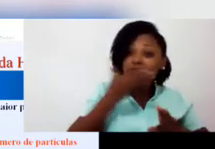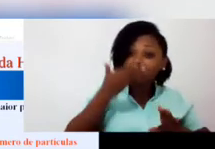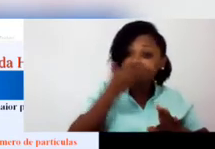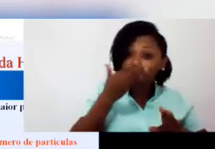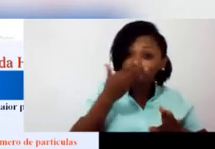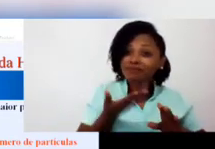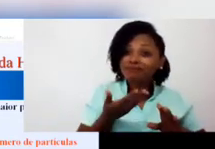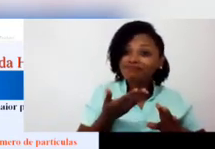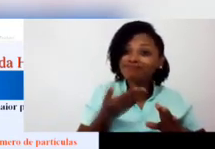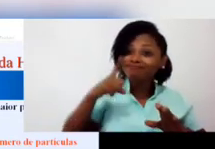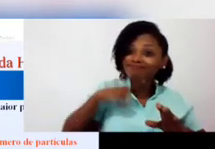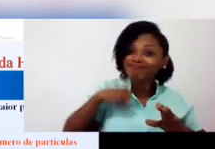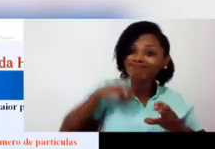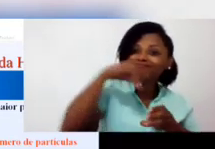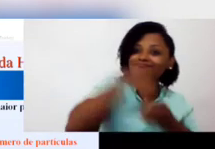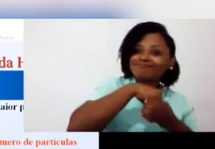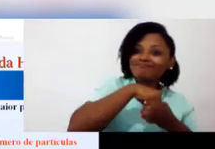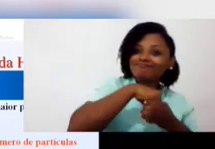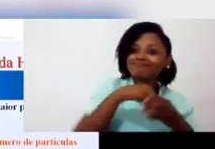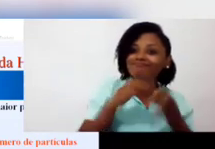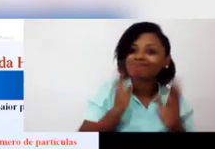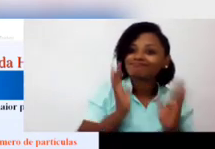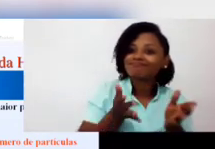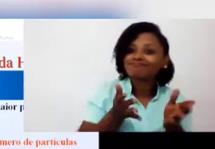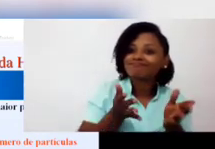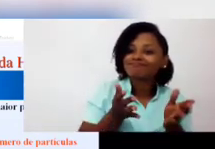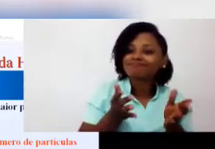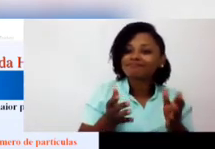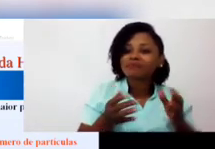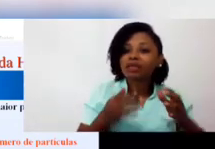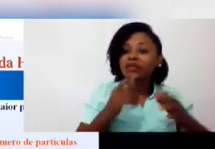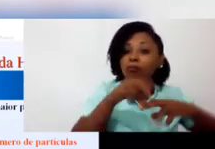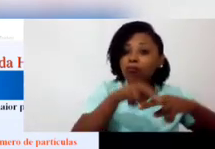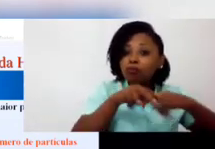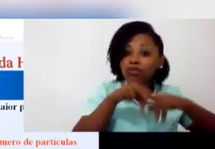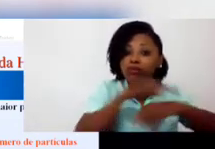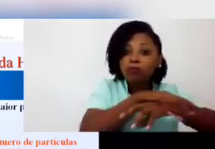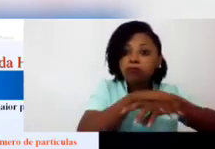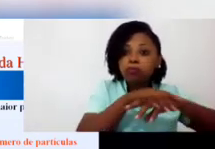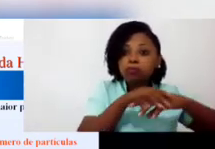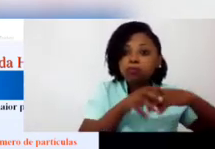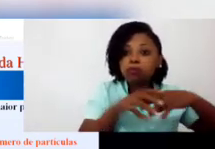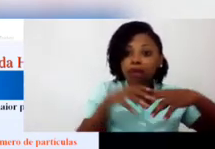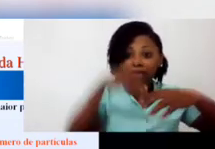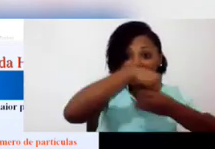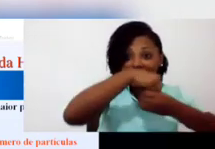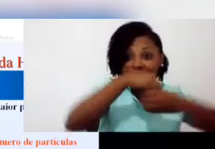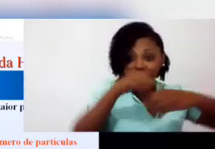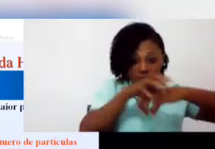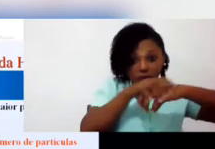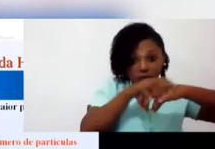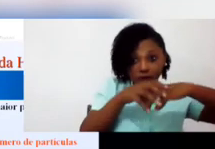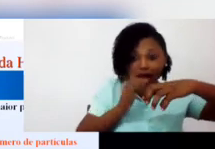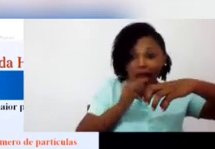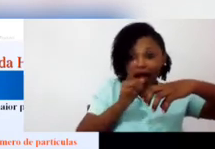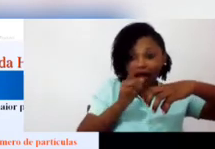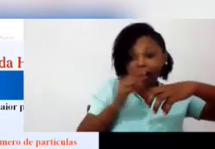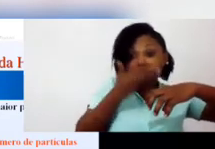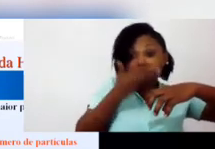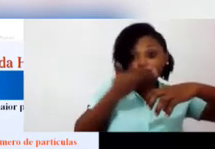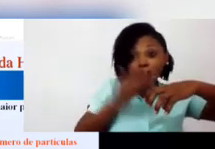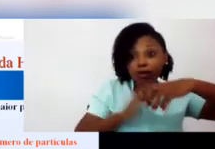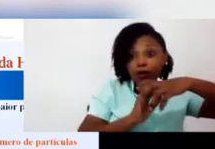de vapor bem menor comparada à água pura. E percebe-se quanto mais eu